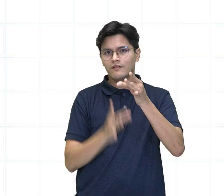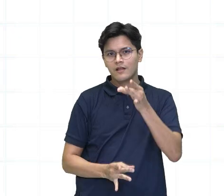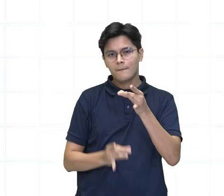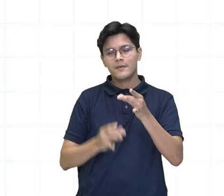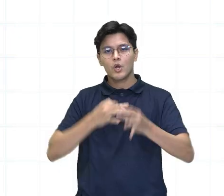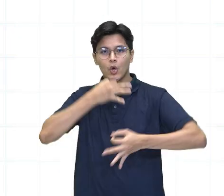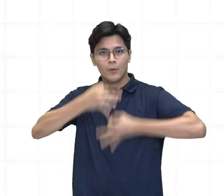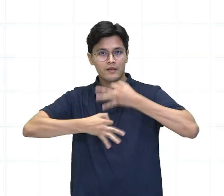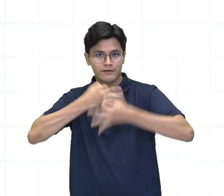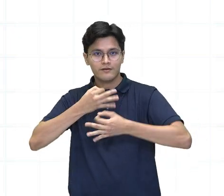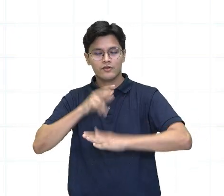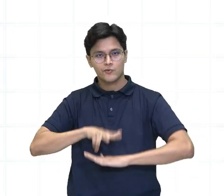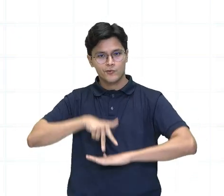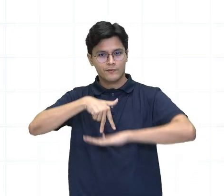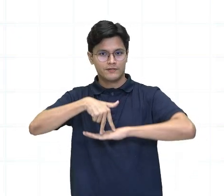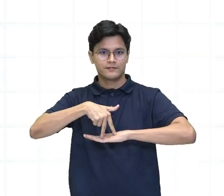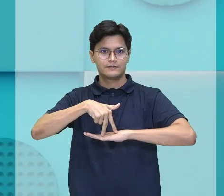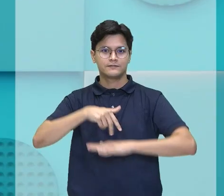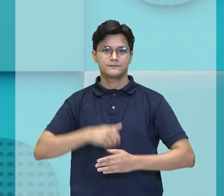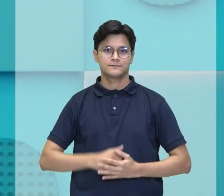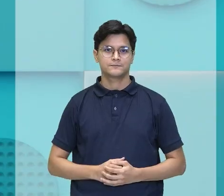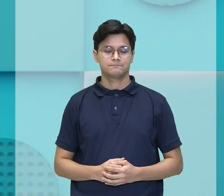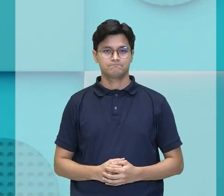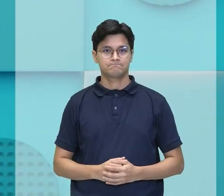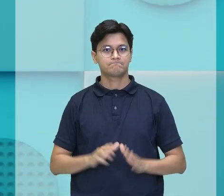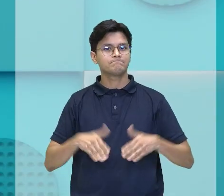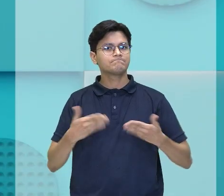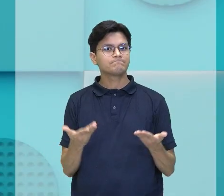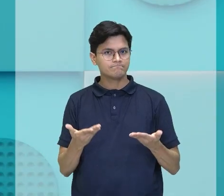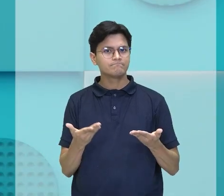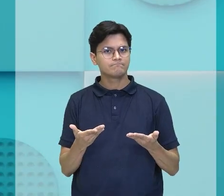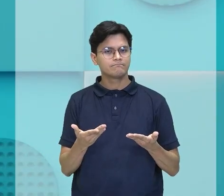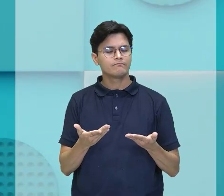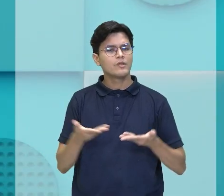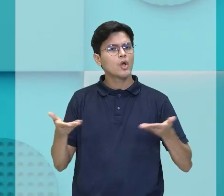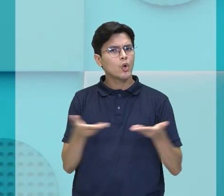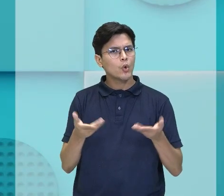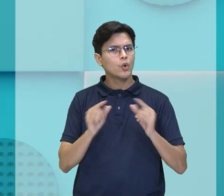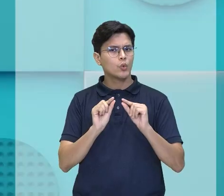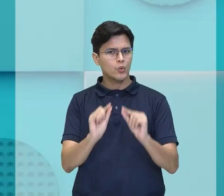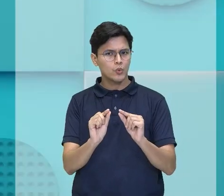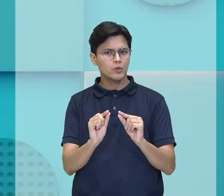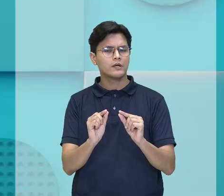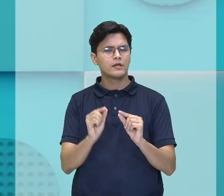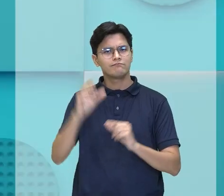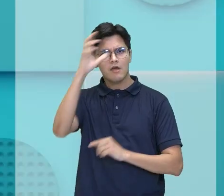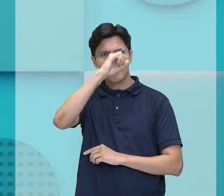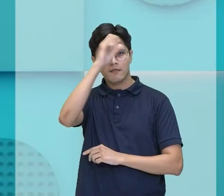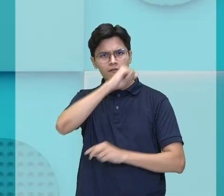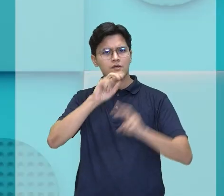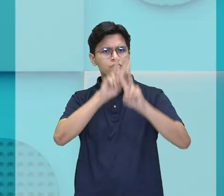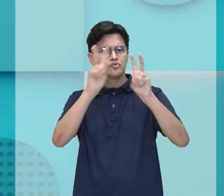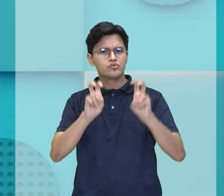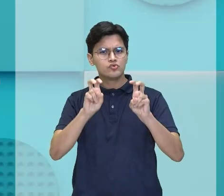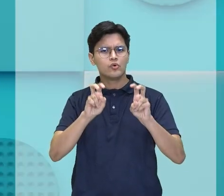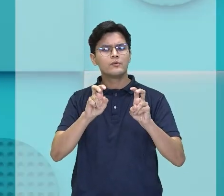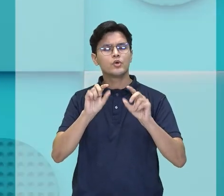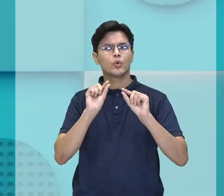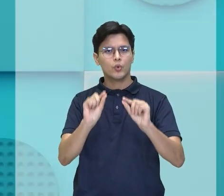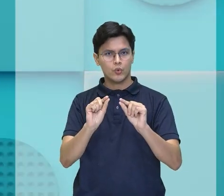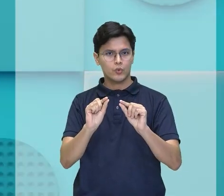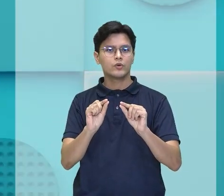e posicionamentos críticos, certo? Muito bem, vamos ver então aí nessa parte da língua portuguesa que trabalha